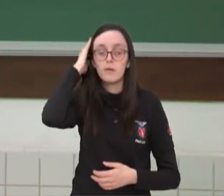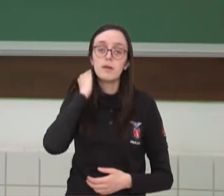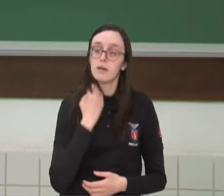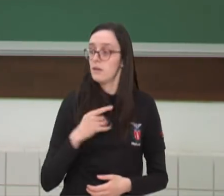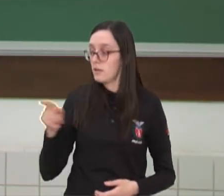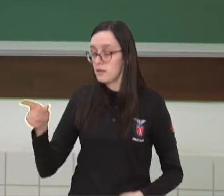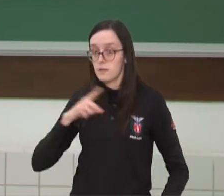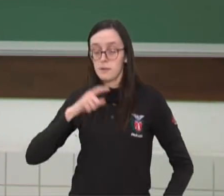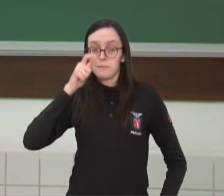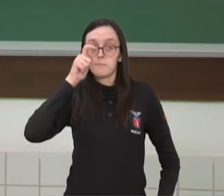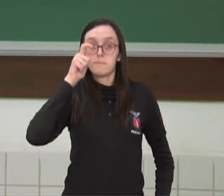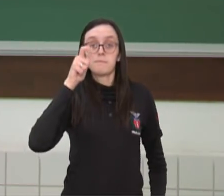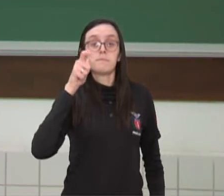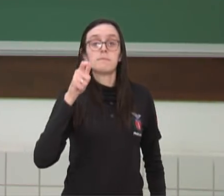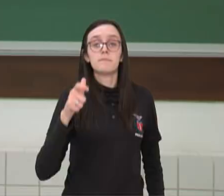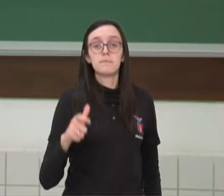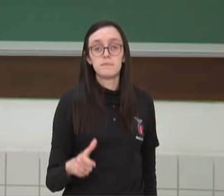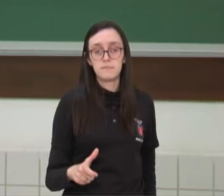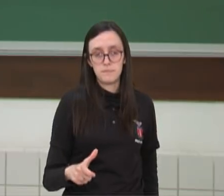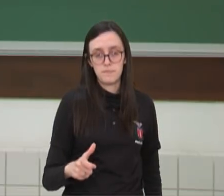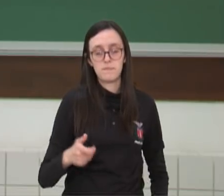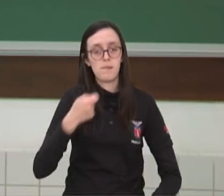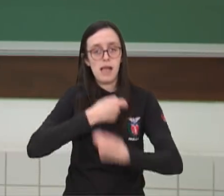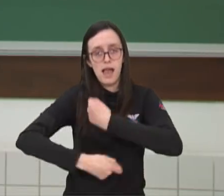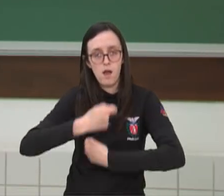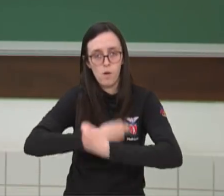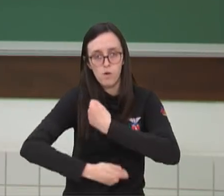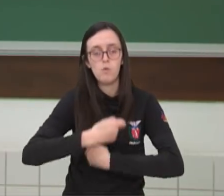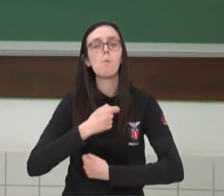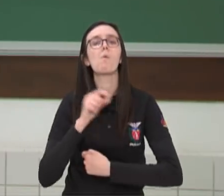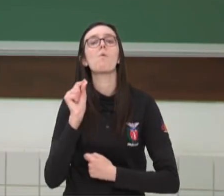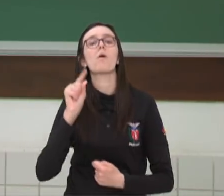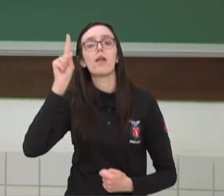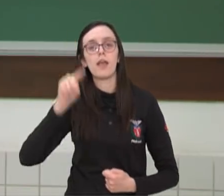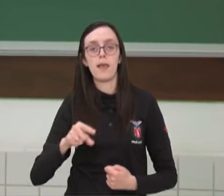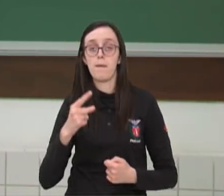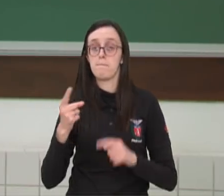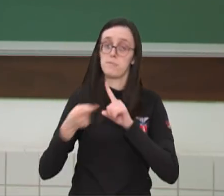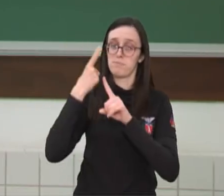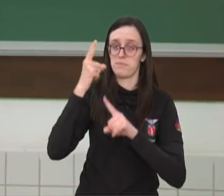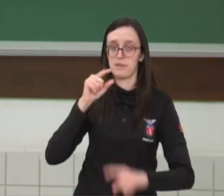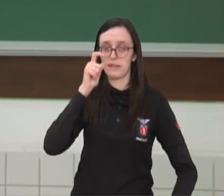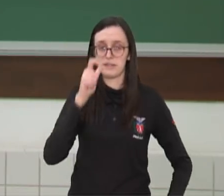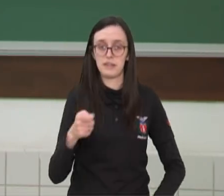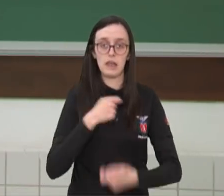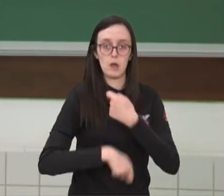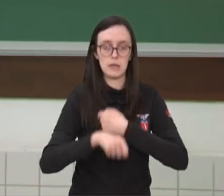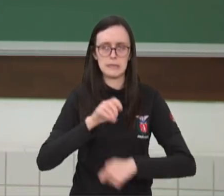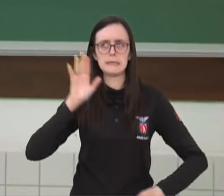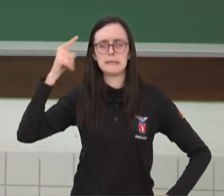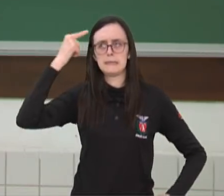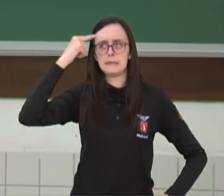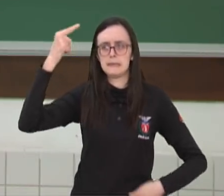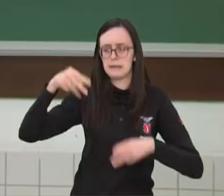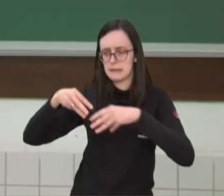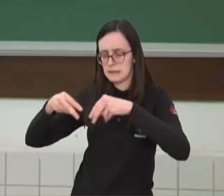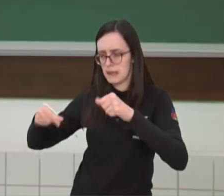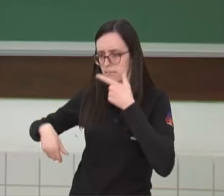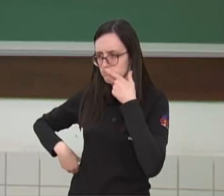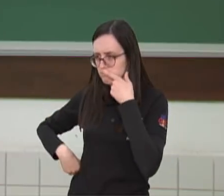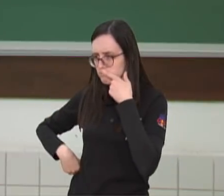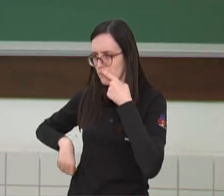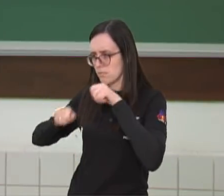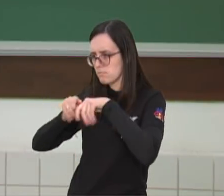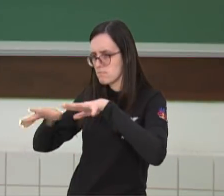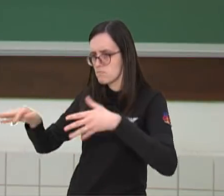esses interesses econômicos vinham à frente. Precisamos liberar essa área para fazendas